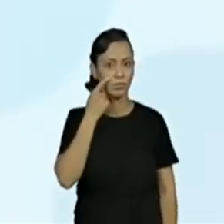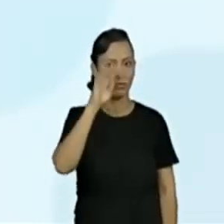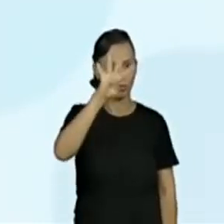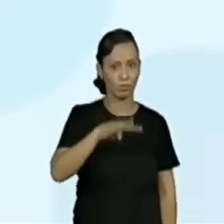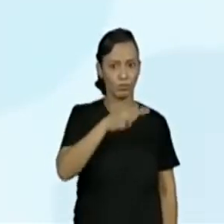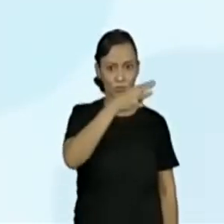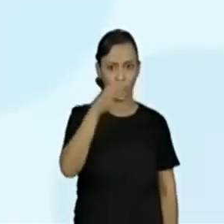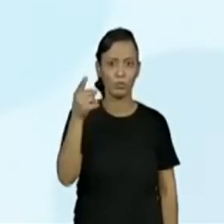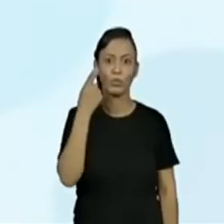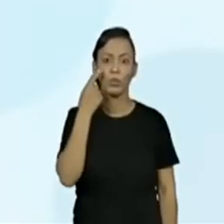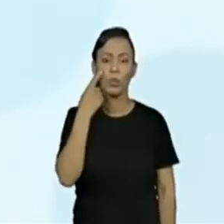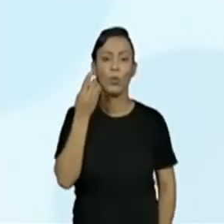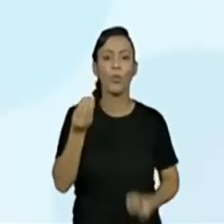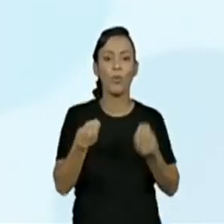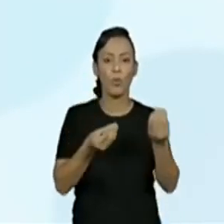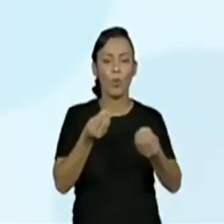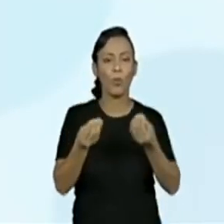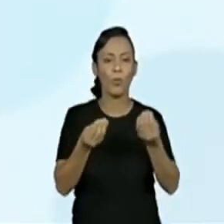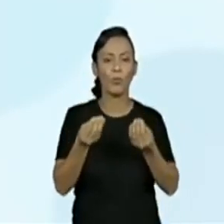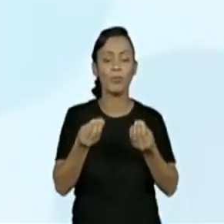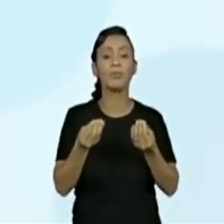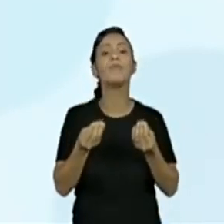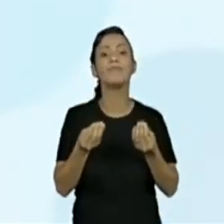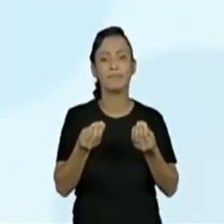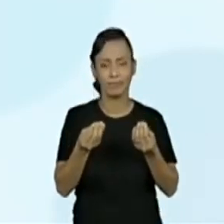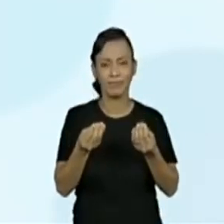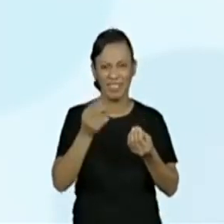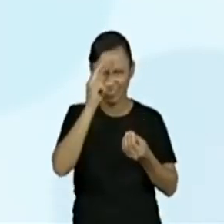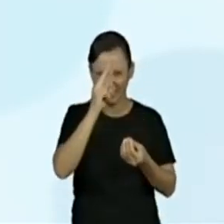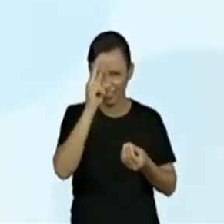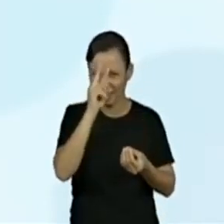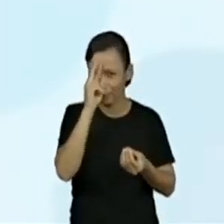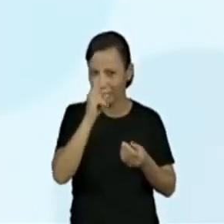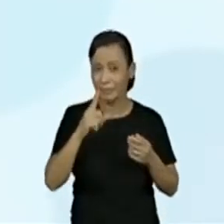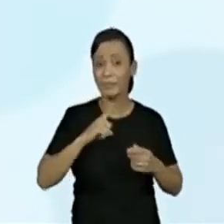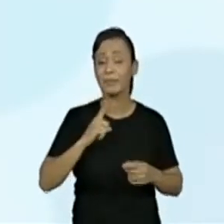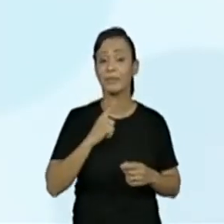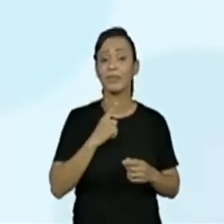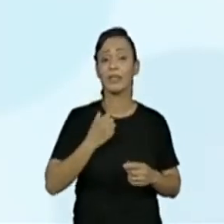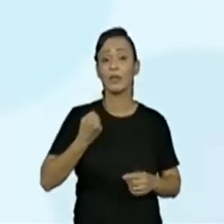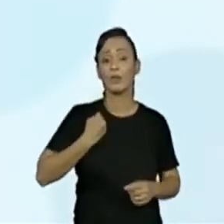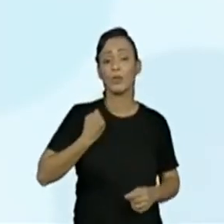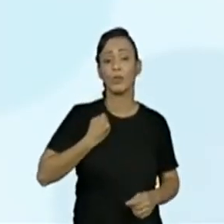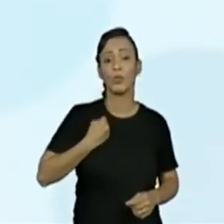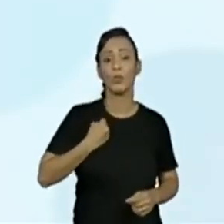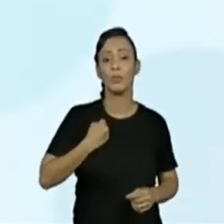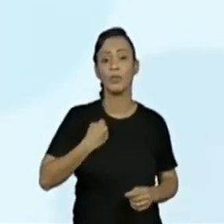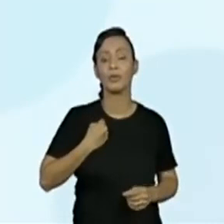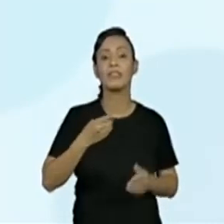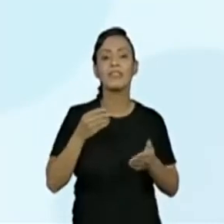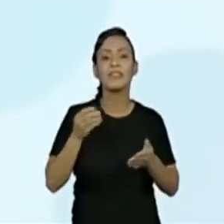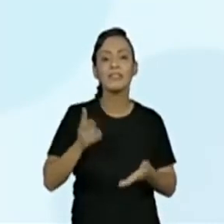no quadro. E aí, lá no meio, vocês se lembram que todos os números terminados em 5,